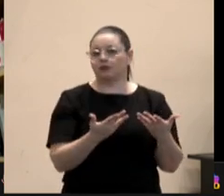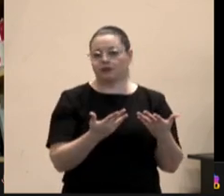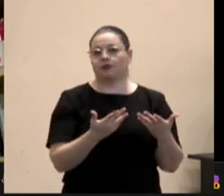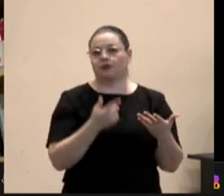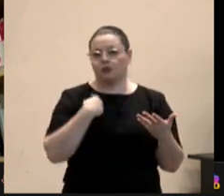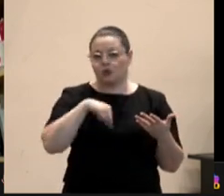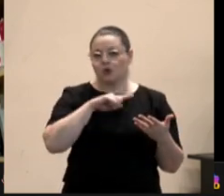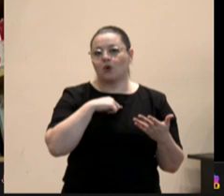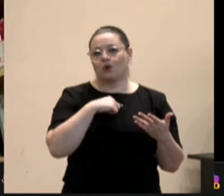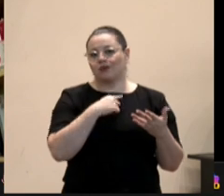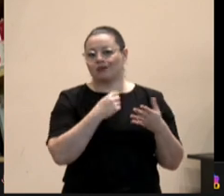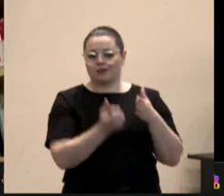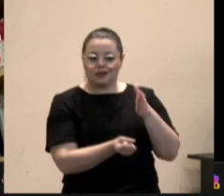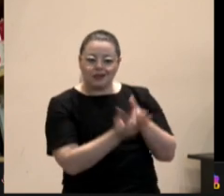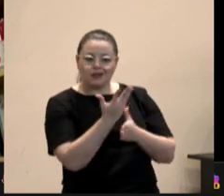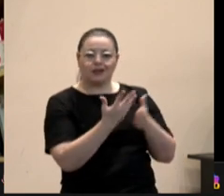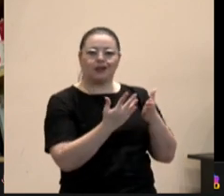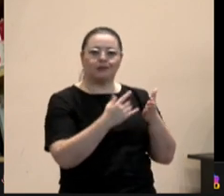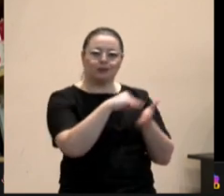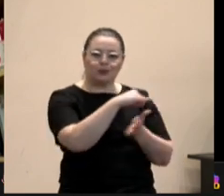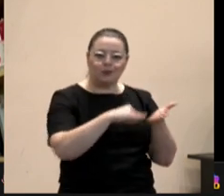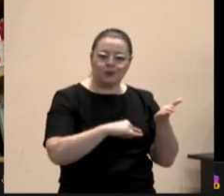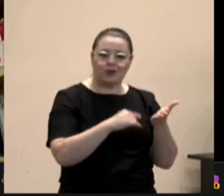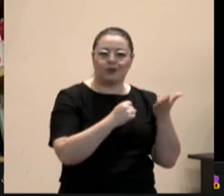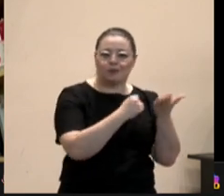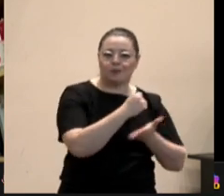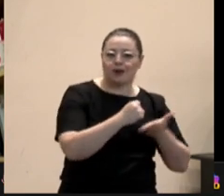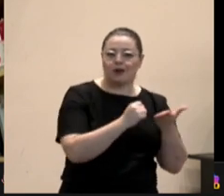tivemos na construção do documento base da CONAI,